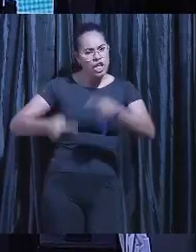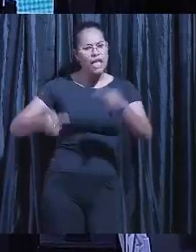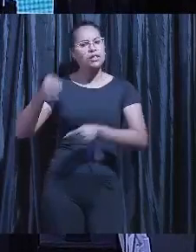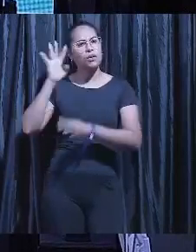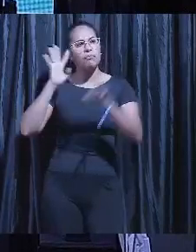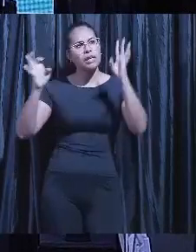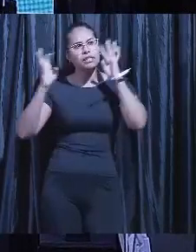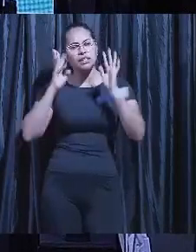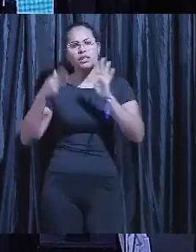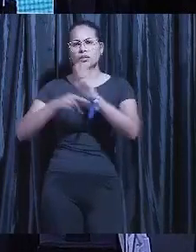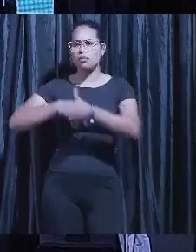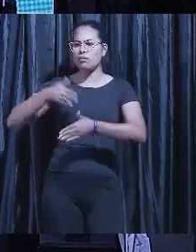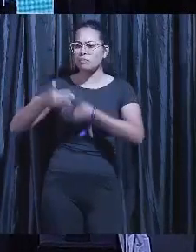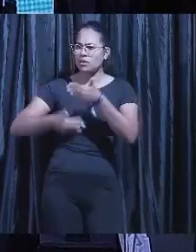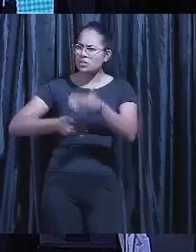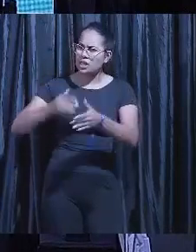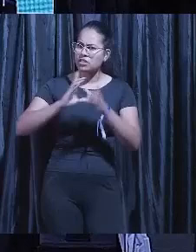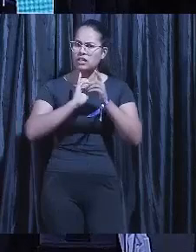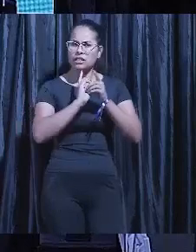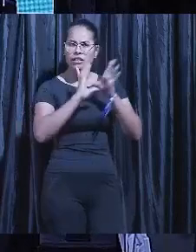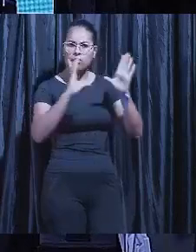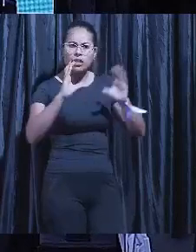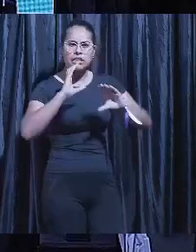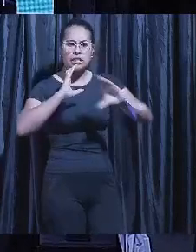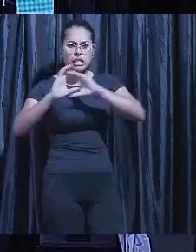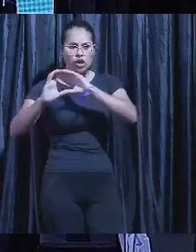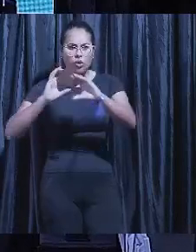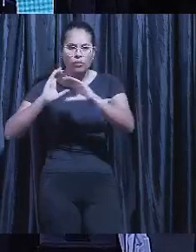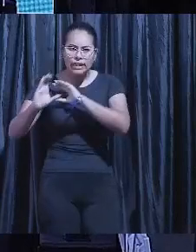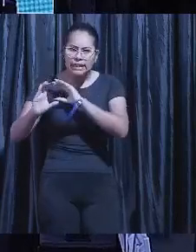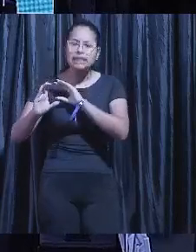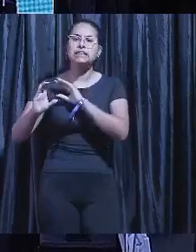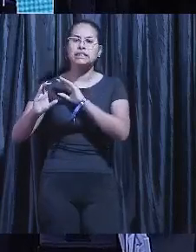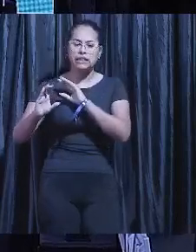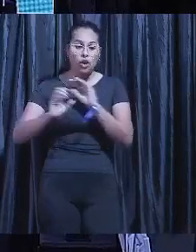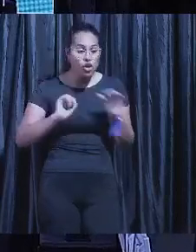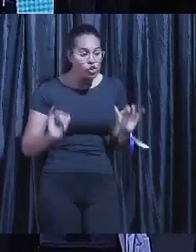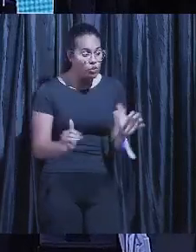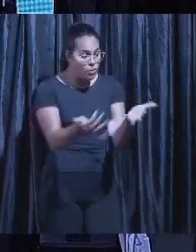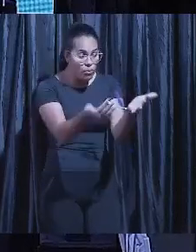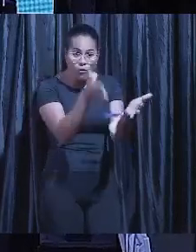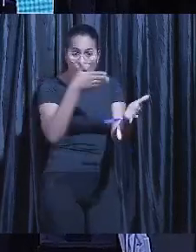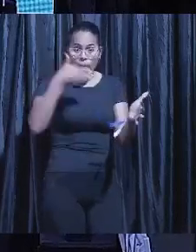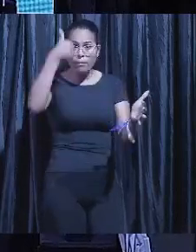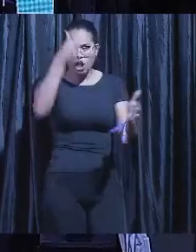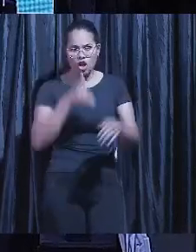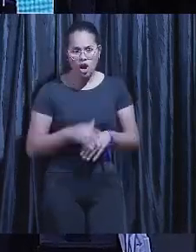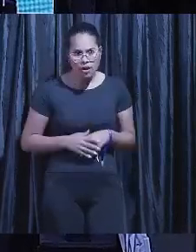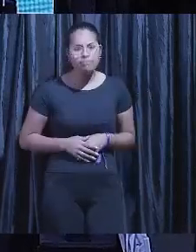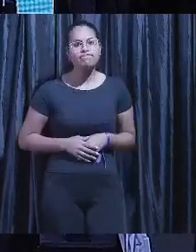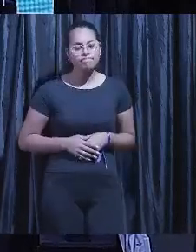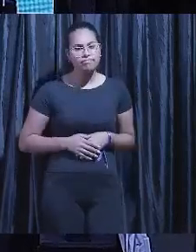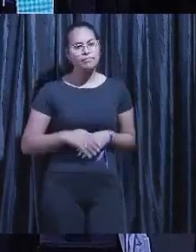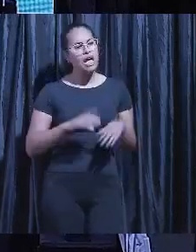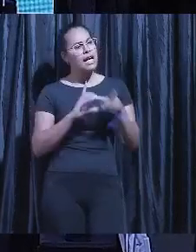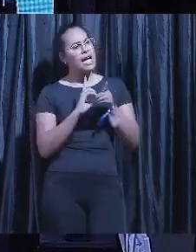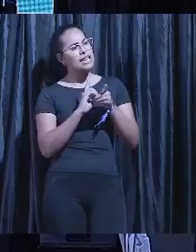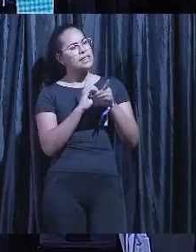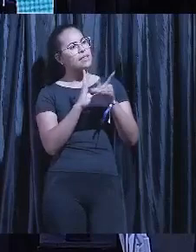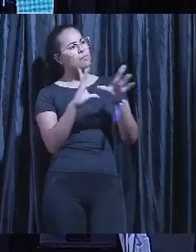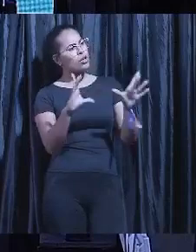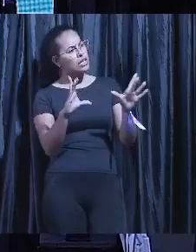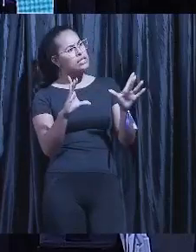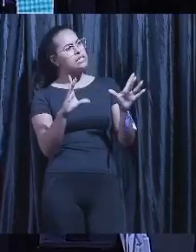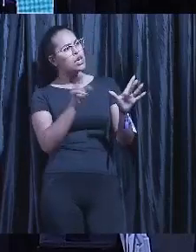de dados, de democracia e comunicação, de promover, melhor, né, a democracia a partir